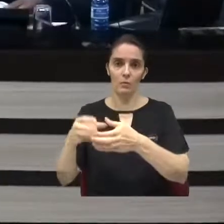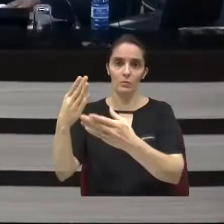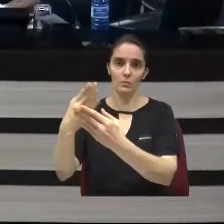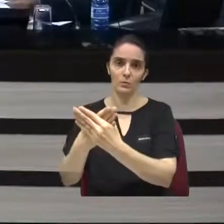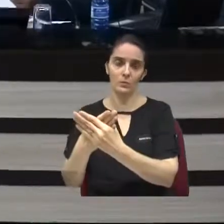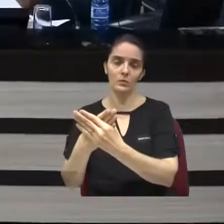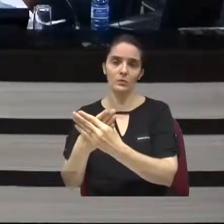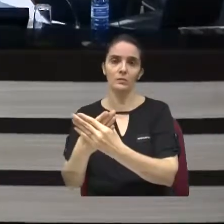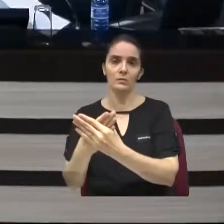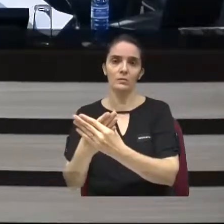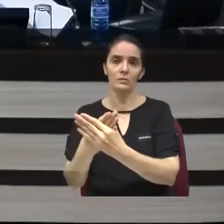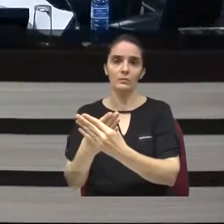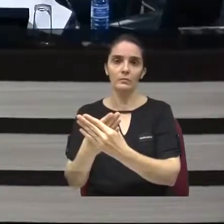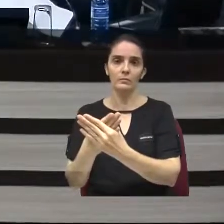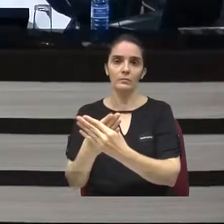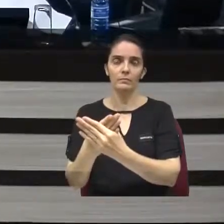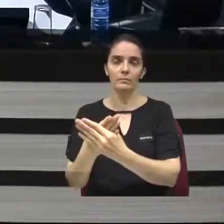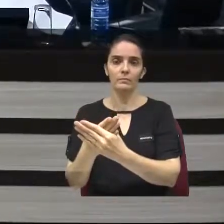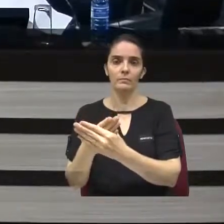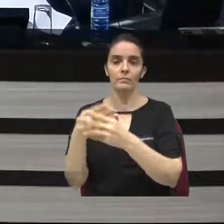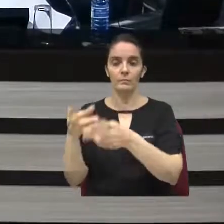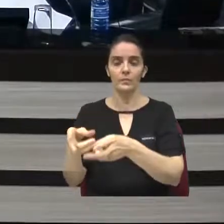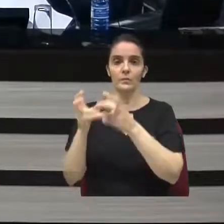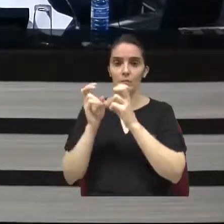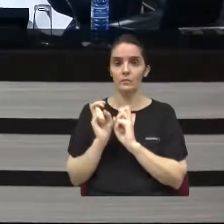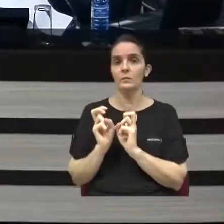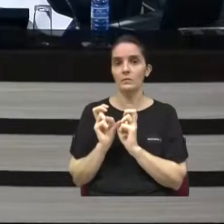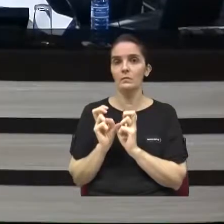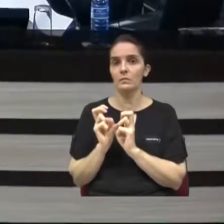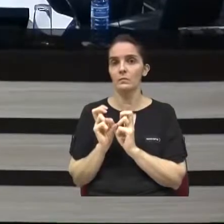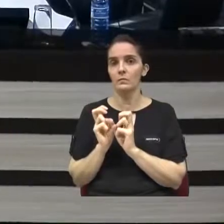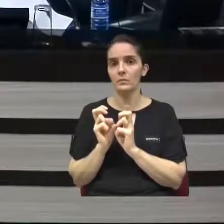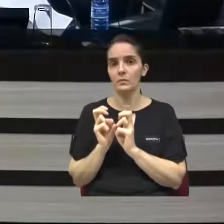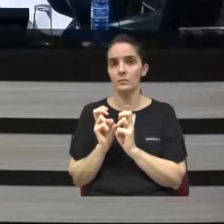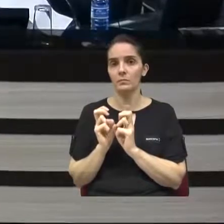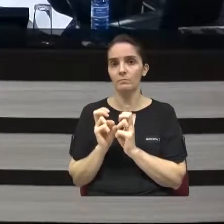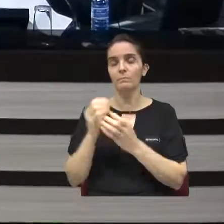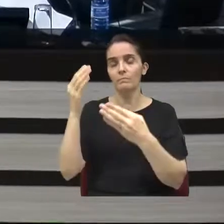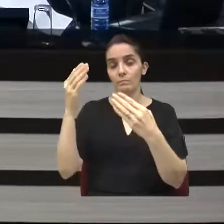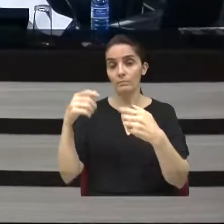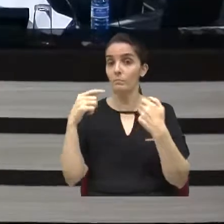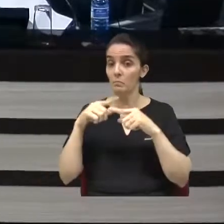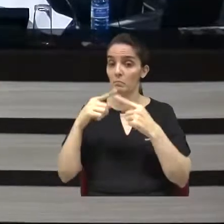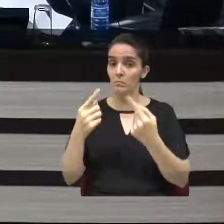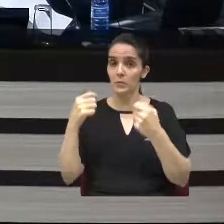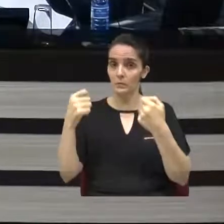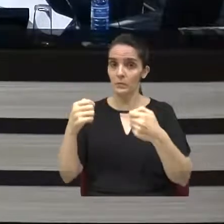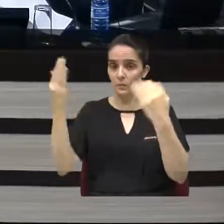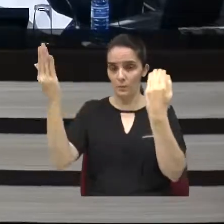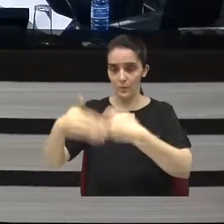para a qual deve-se ter e provar o